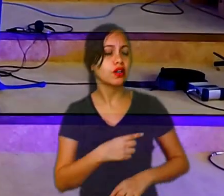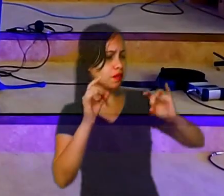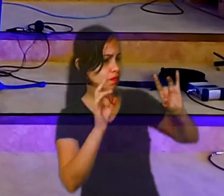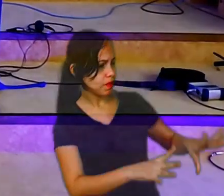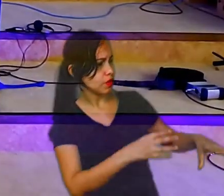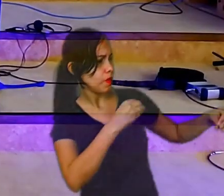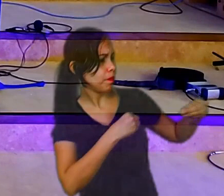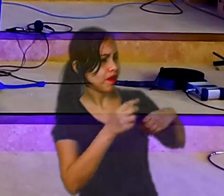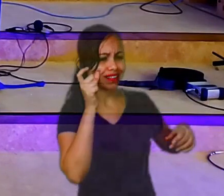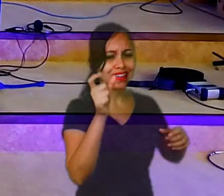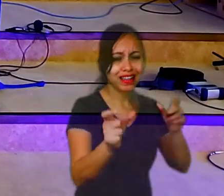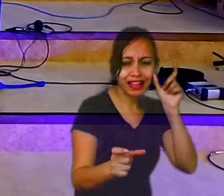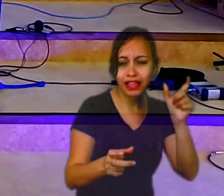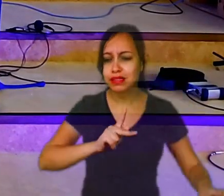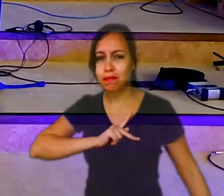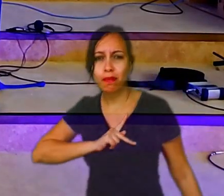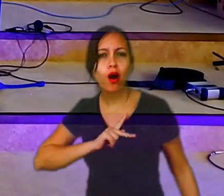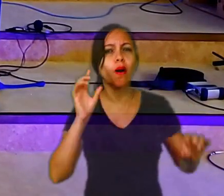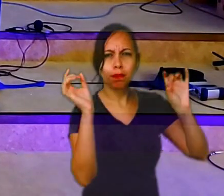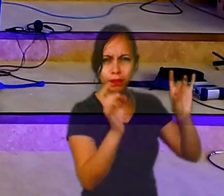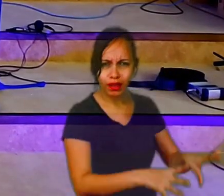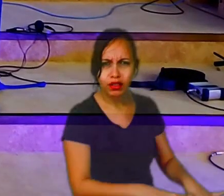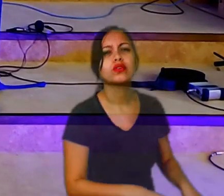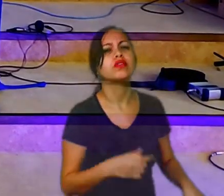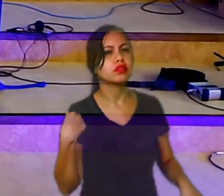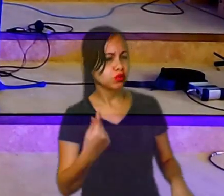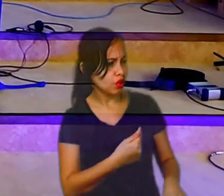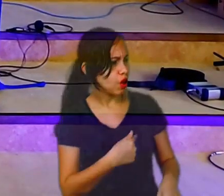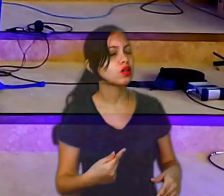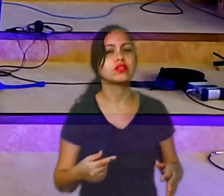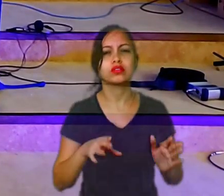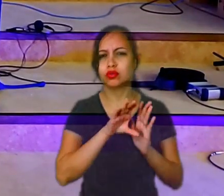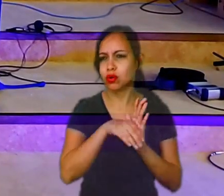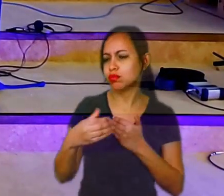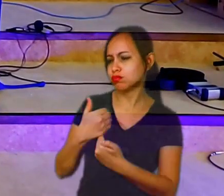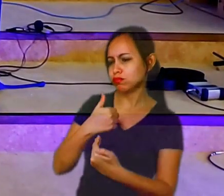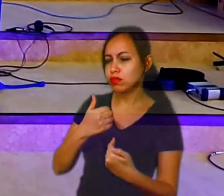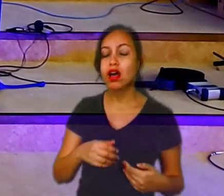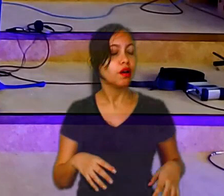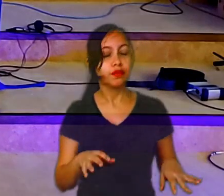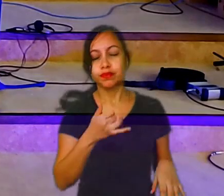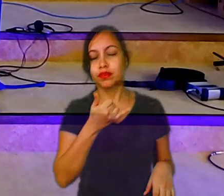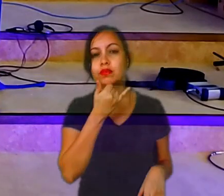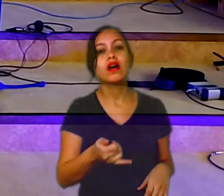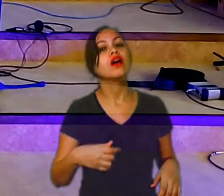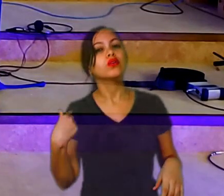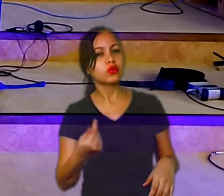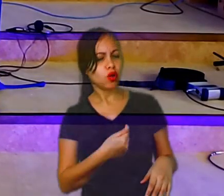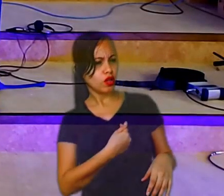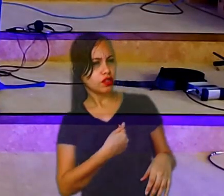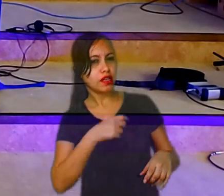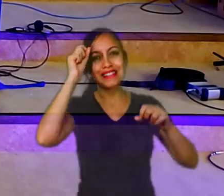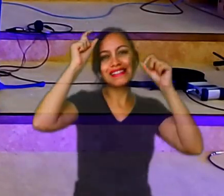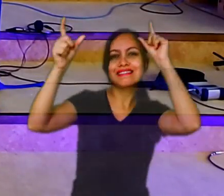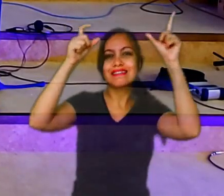dos nossos próprios interesses, dos nossos próprios conceitos, do meu próprio eu,